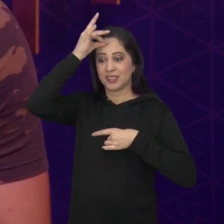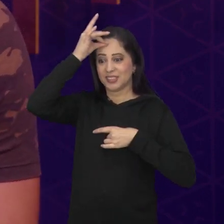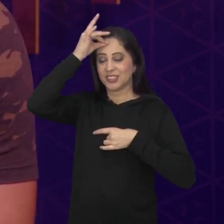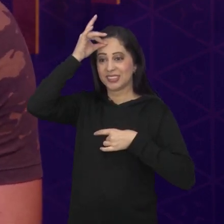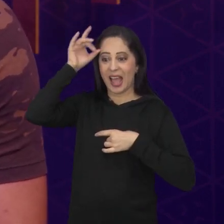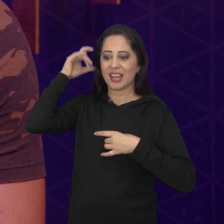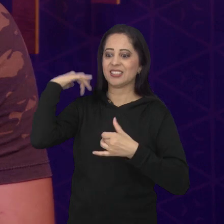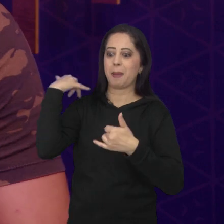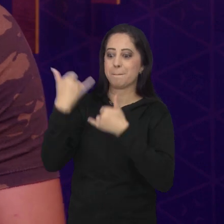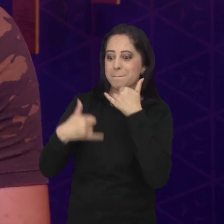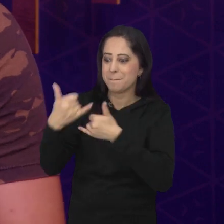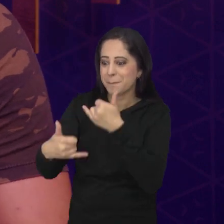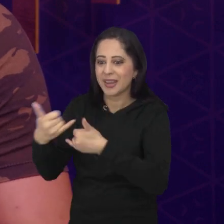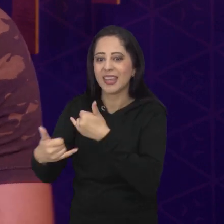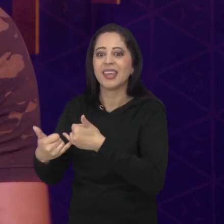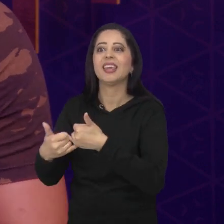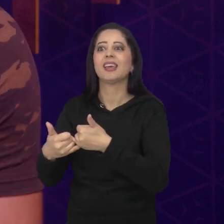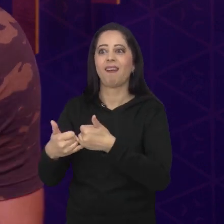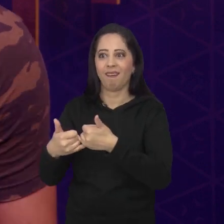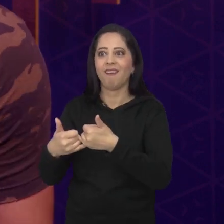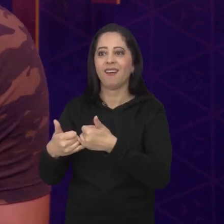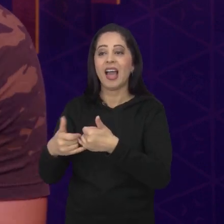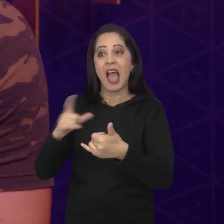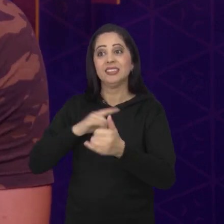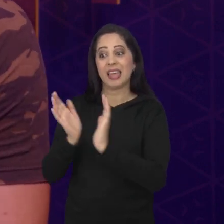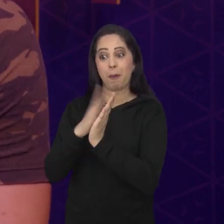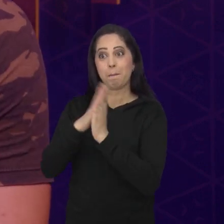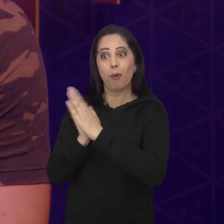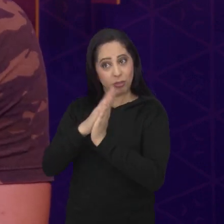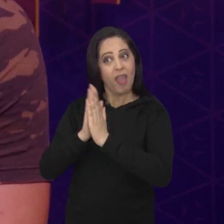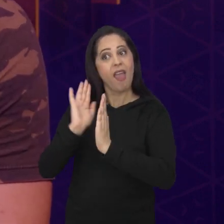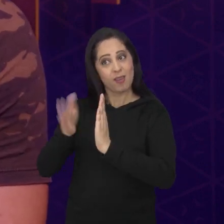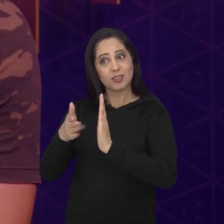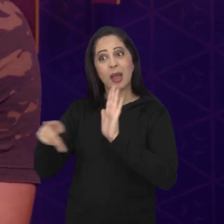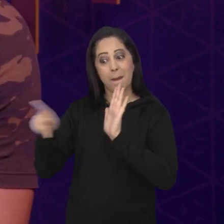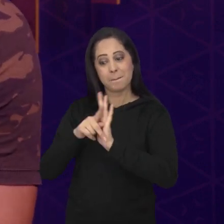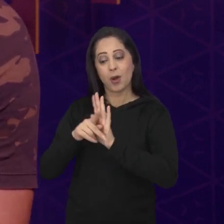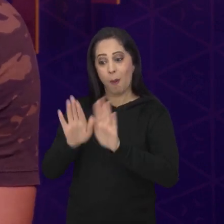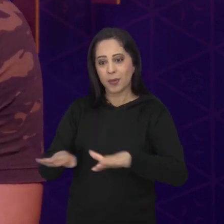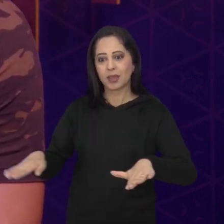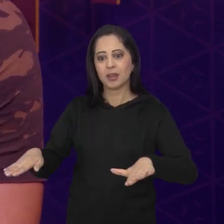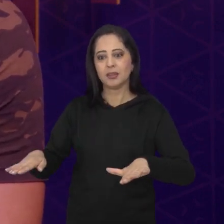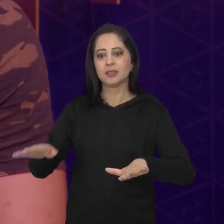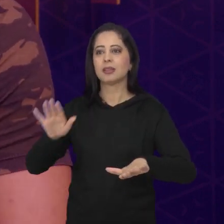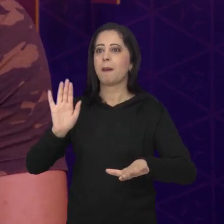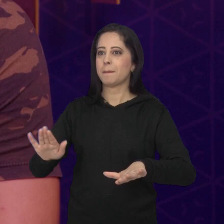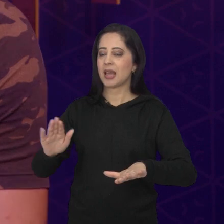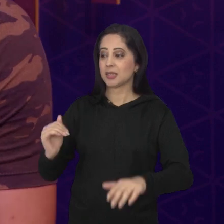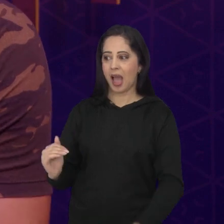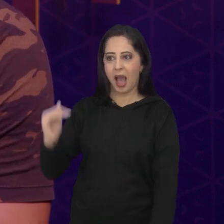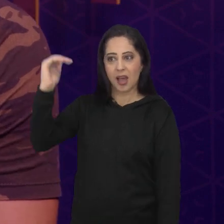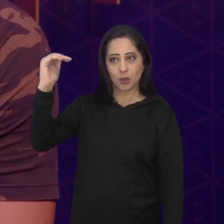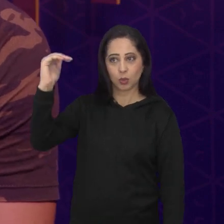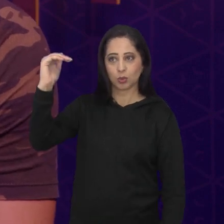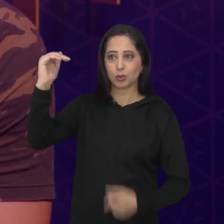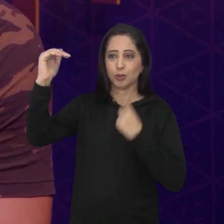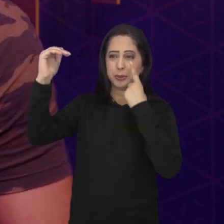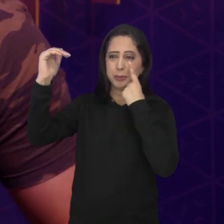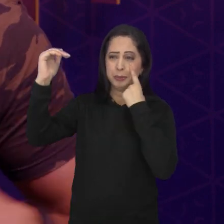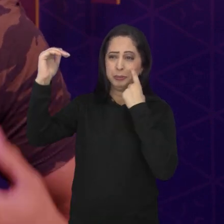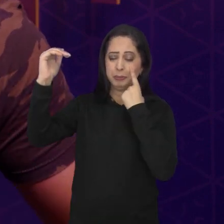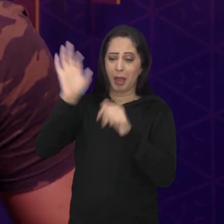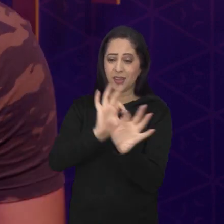galera brinca com eles, vende aí nas lojas. Então, é pro público infantil, mas você vê os